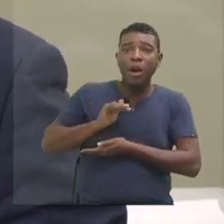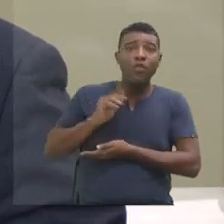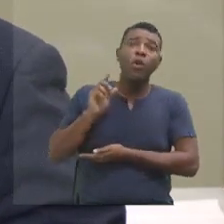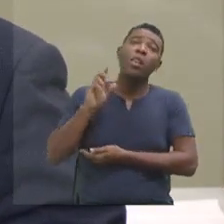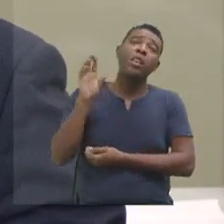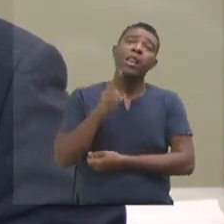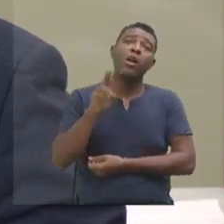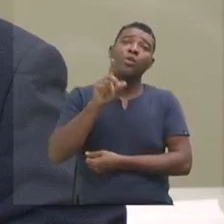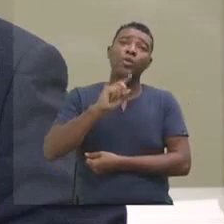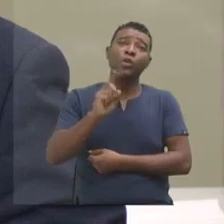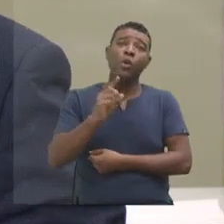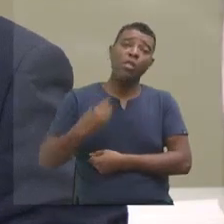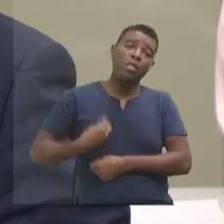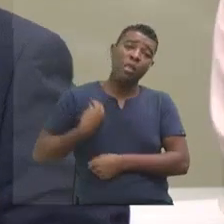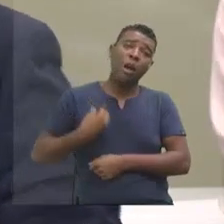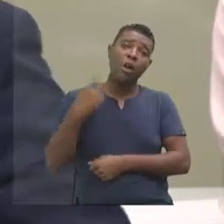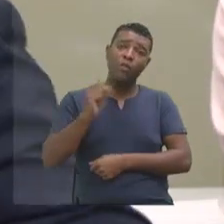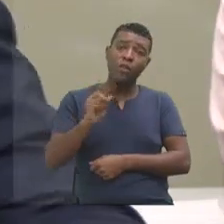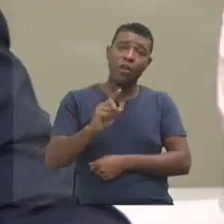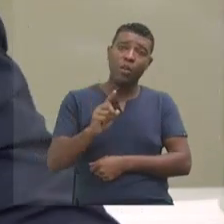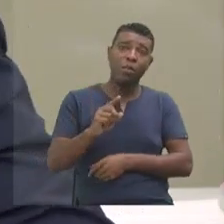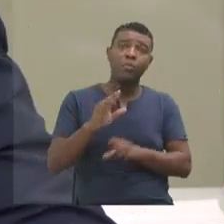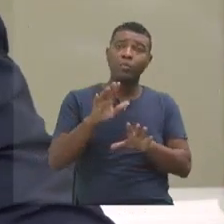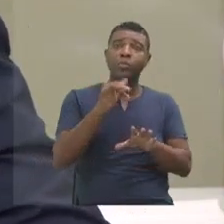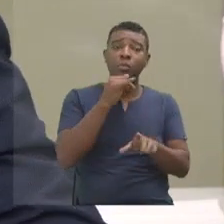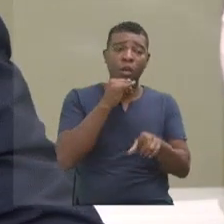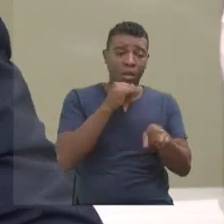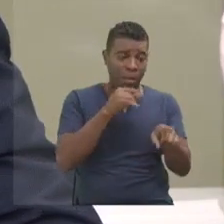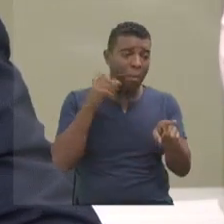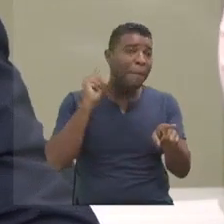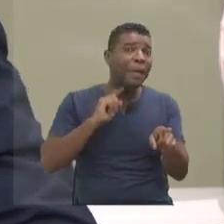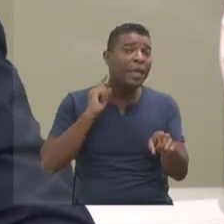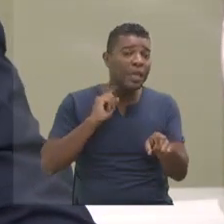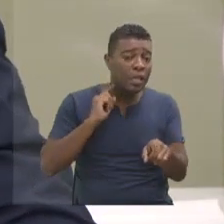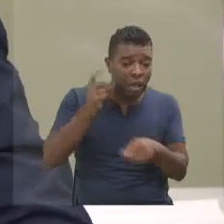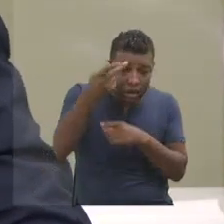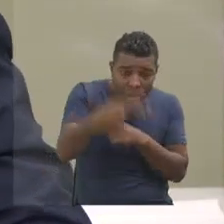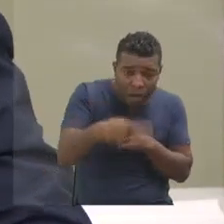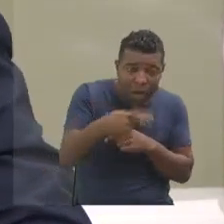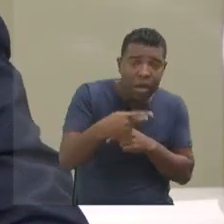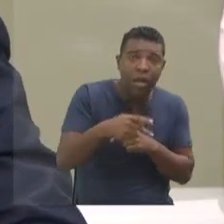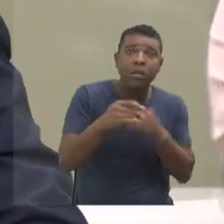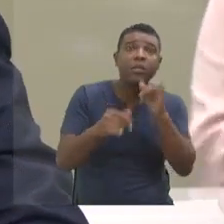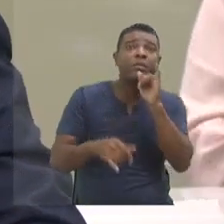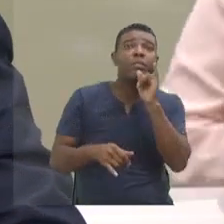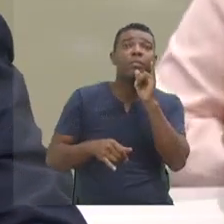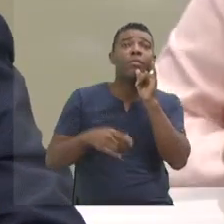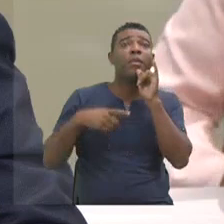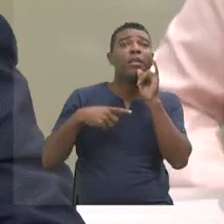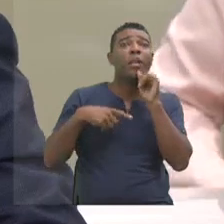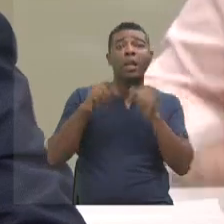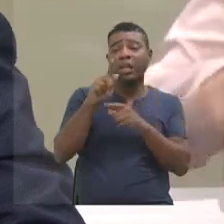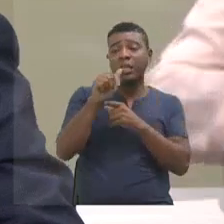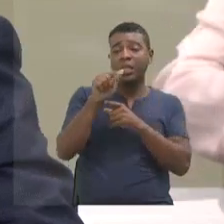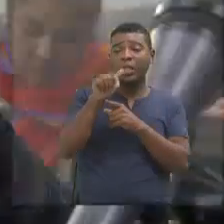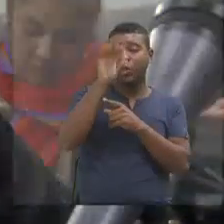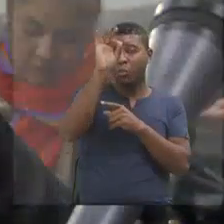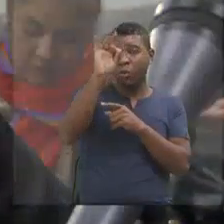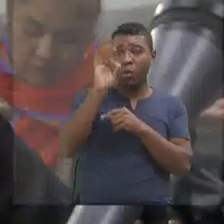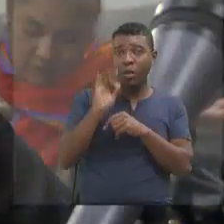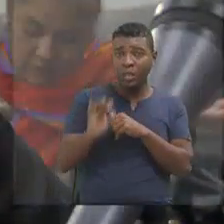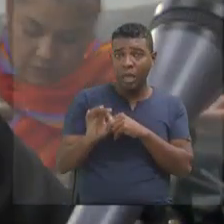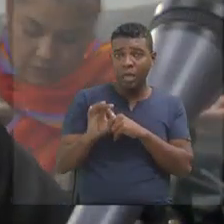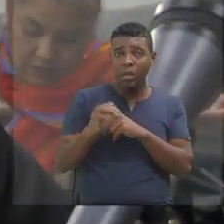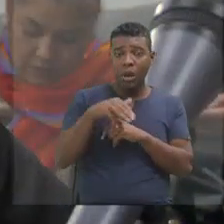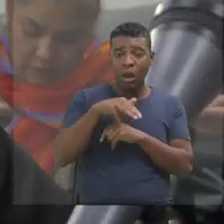ser colocados em funcionamento em Minas Gerais presentes tá que o dado do INCA nós temos 17% dos mamógrafos de